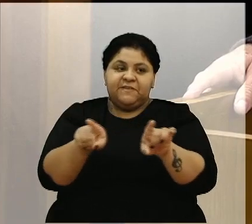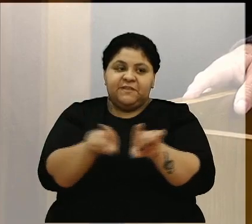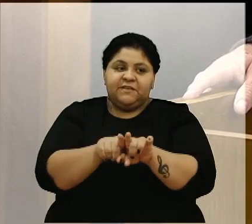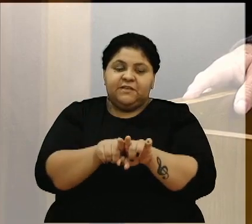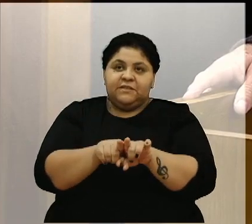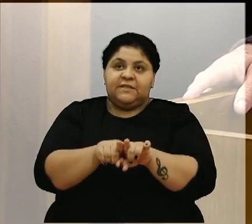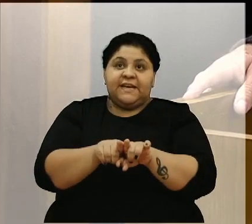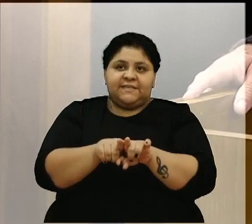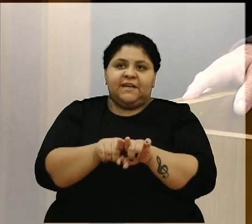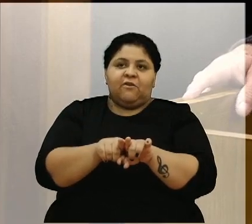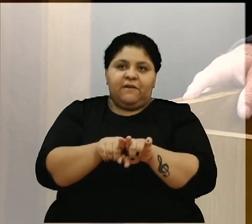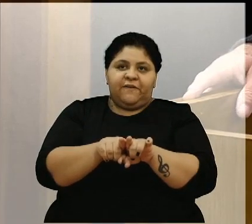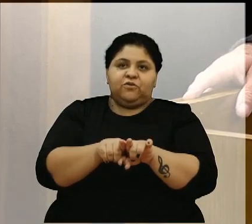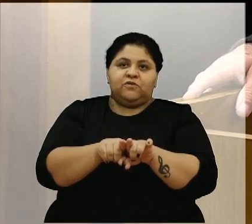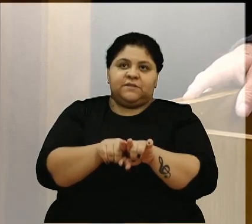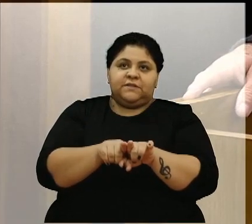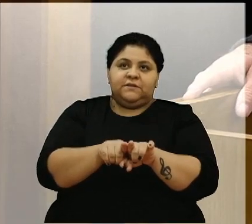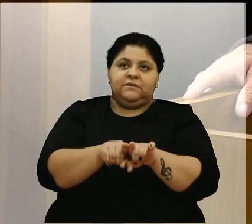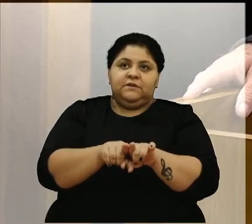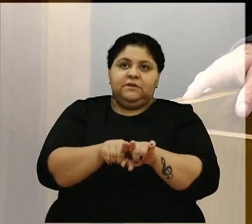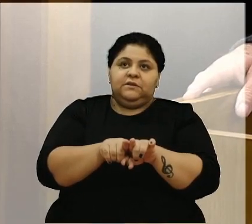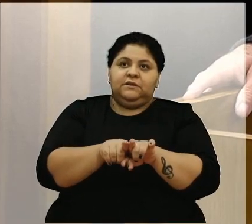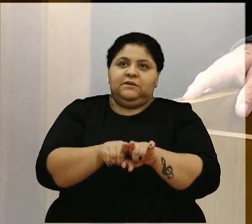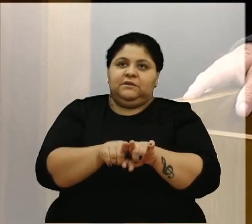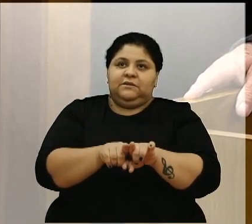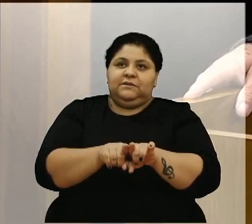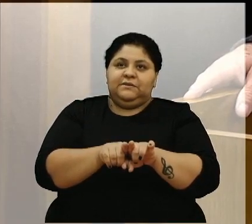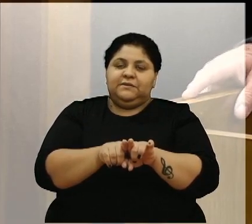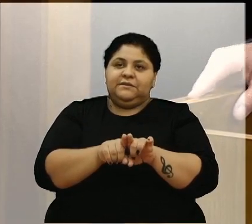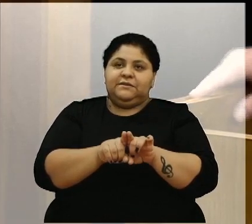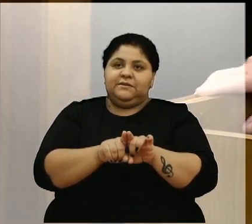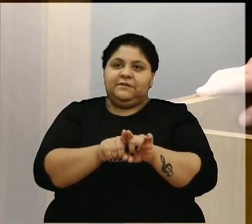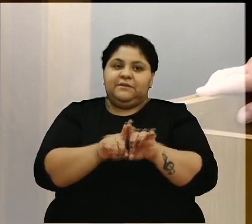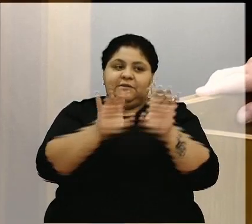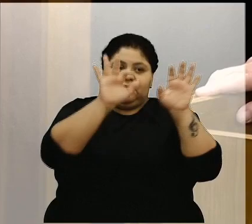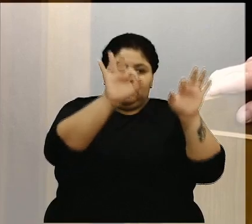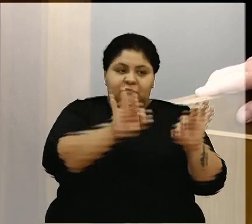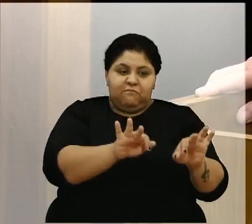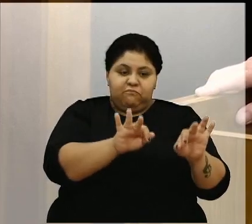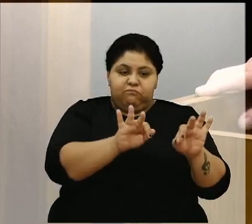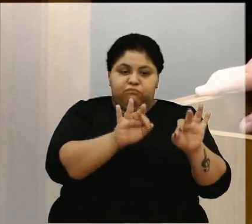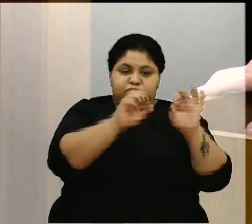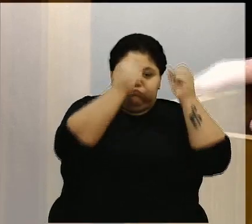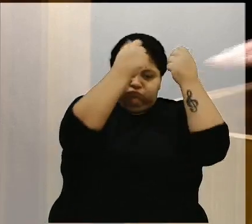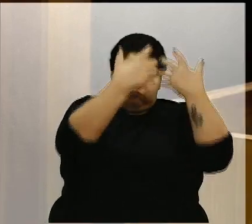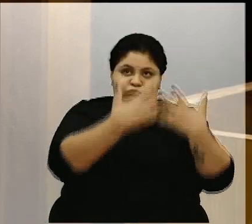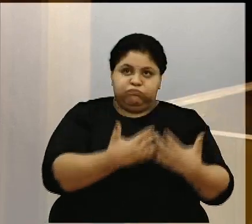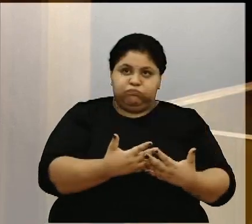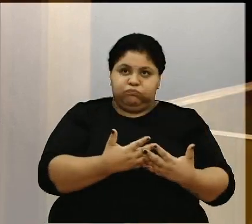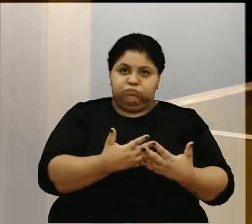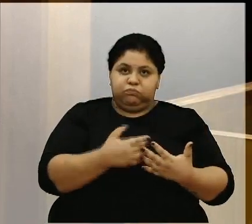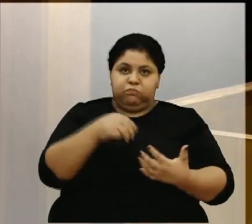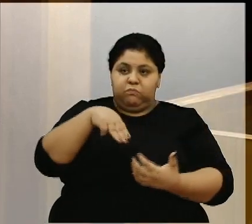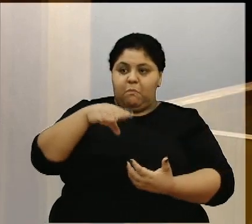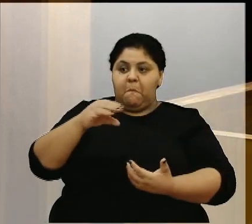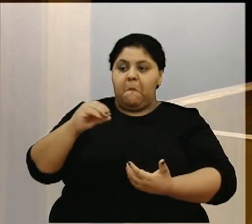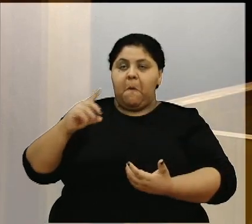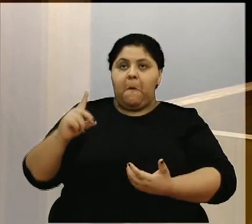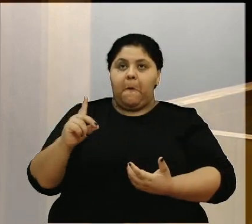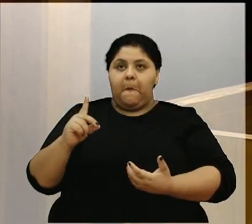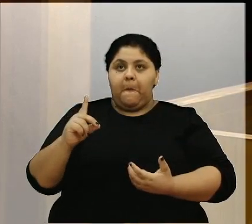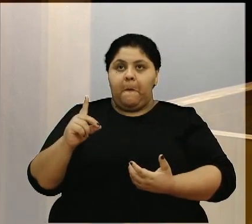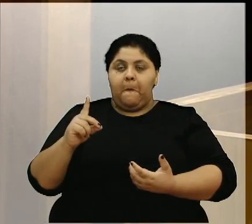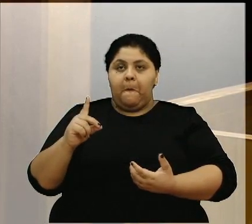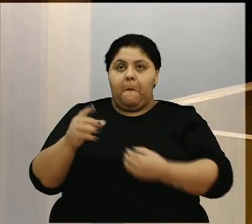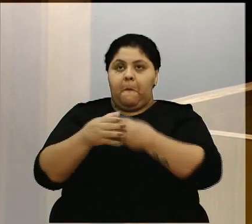10, no Hospital Geral, ouvindo a explanação da MOB, uma